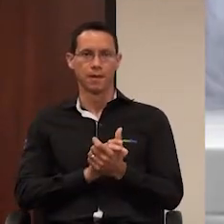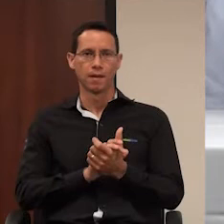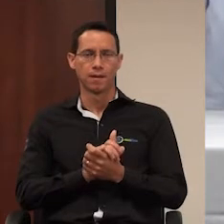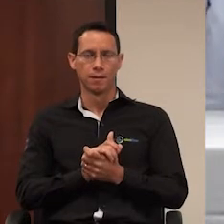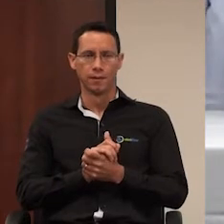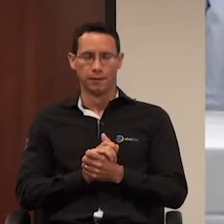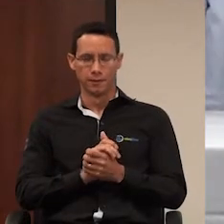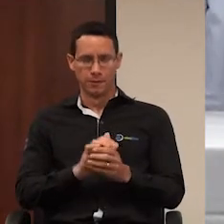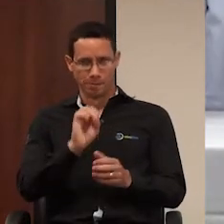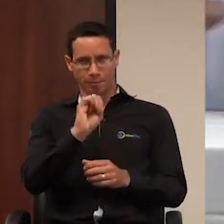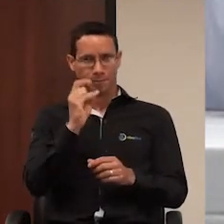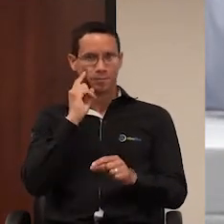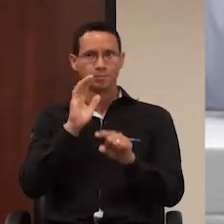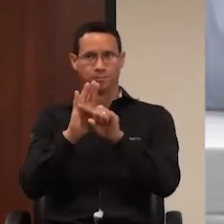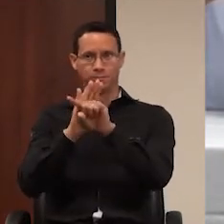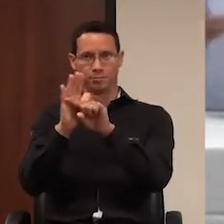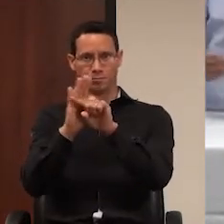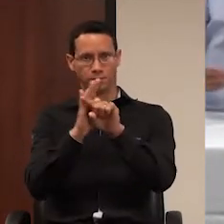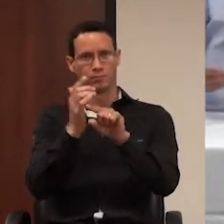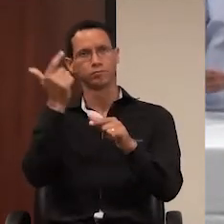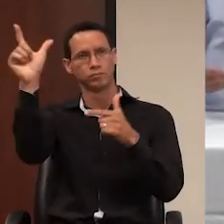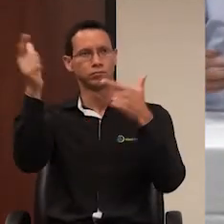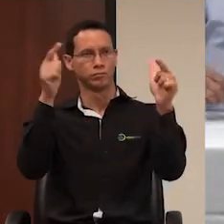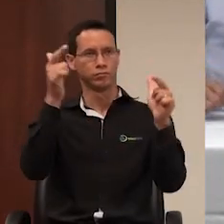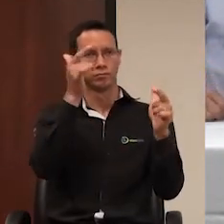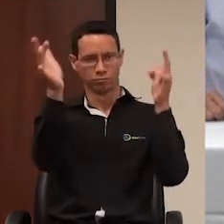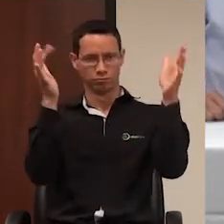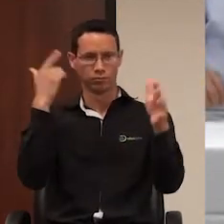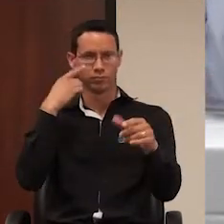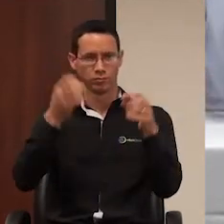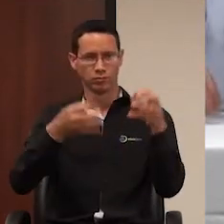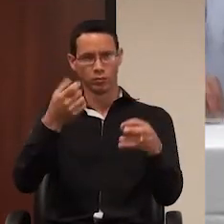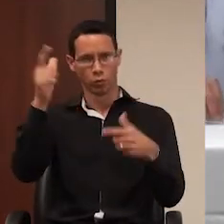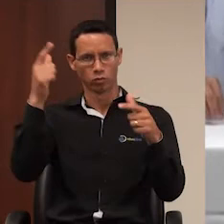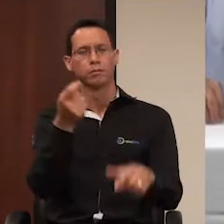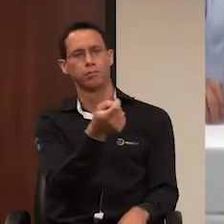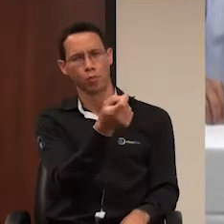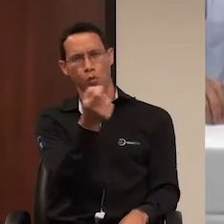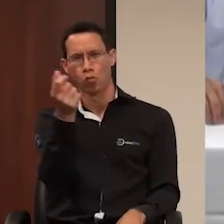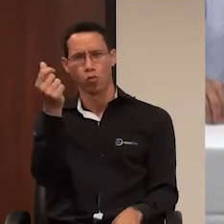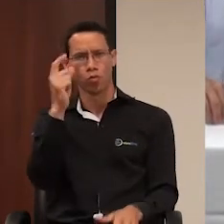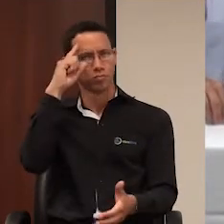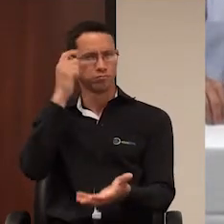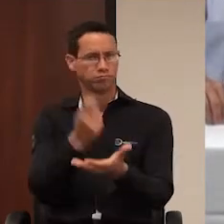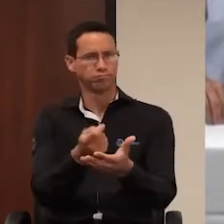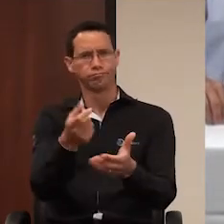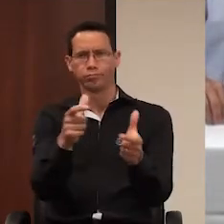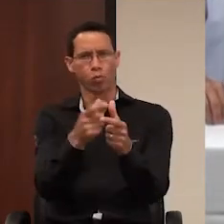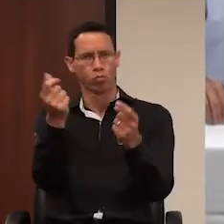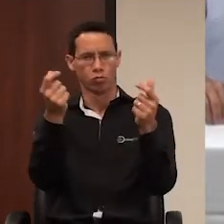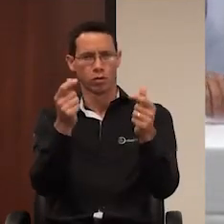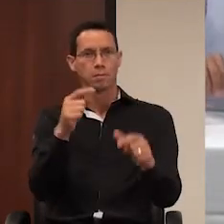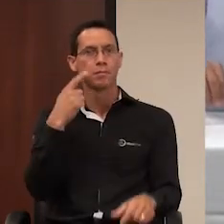Se você pesquisar outros tribunais, e continuo dizendo, tem poucas decisões sobre isso, vocês vão encontrar decisões muito